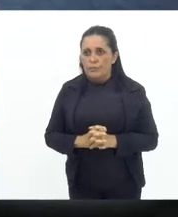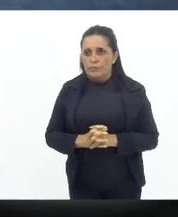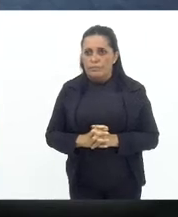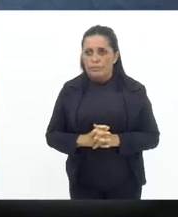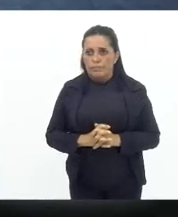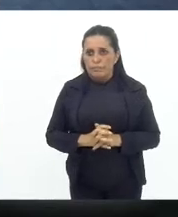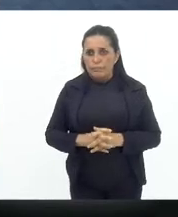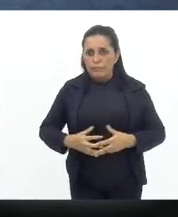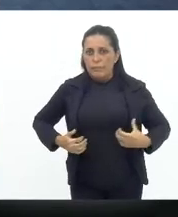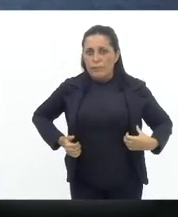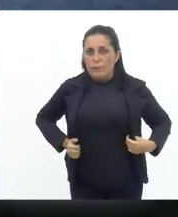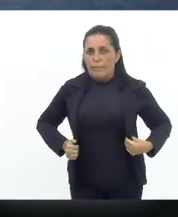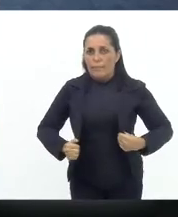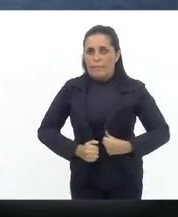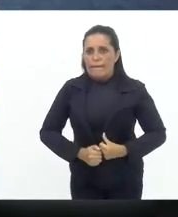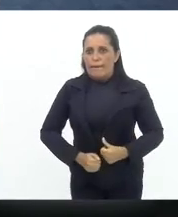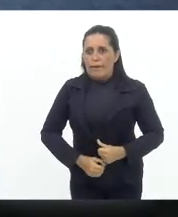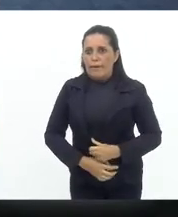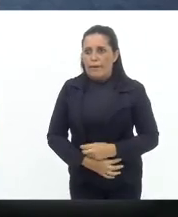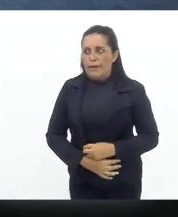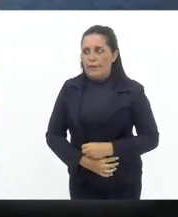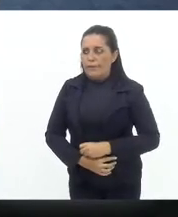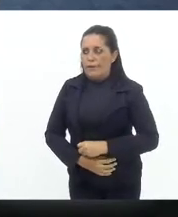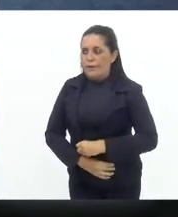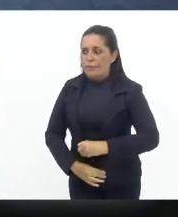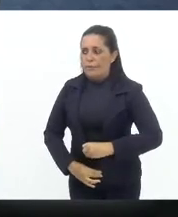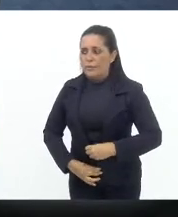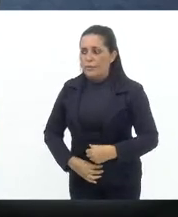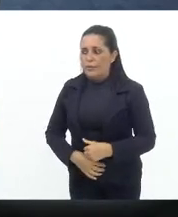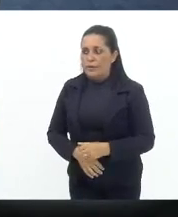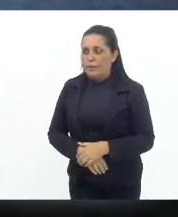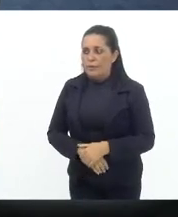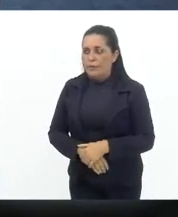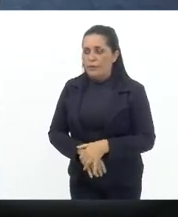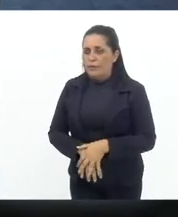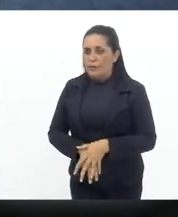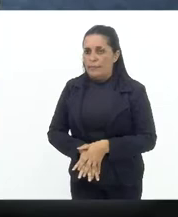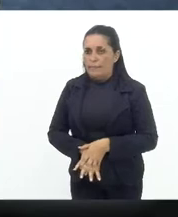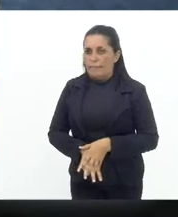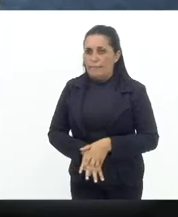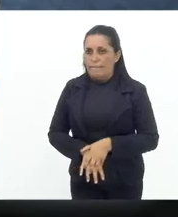E aí E aí